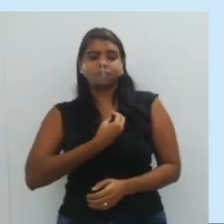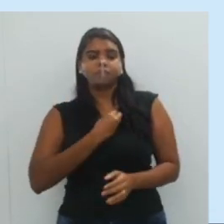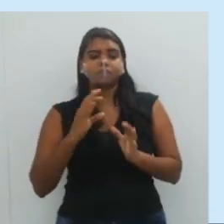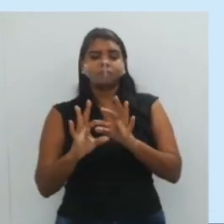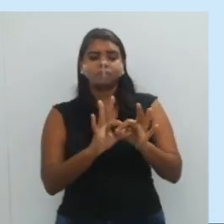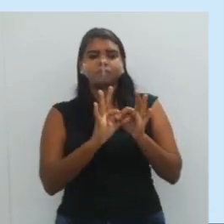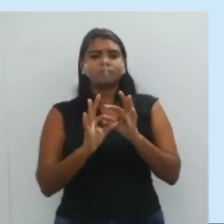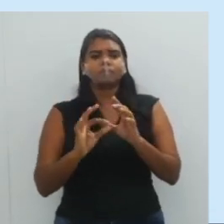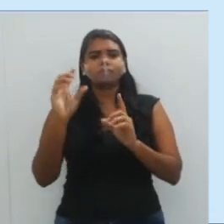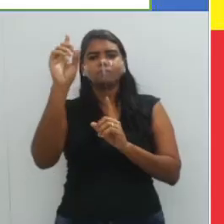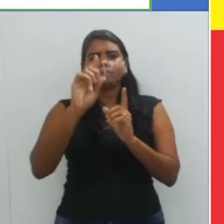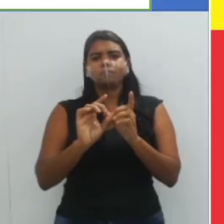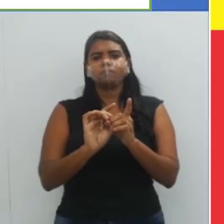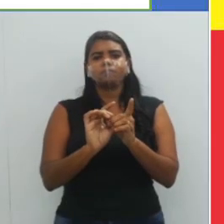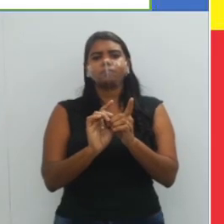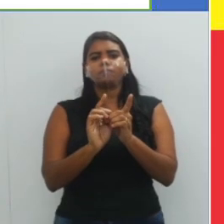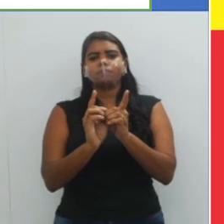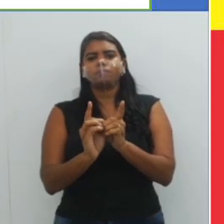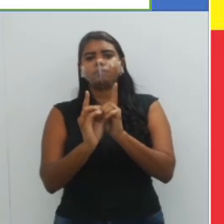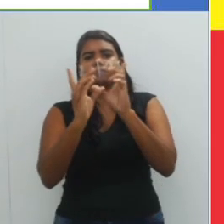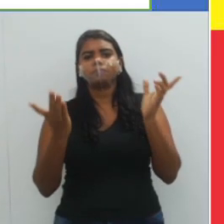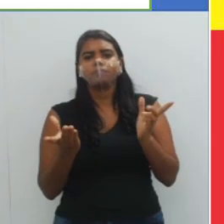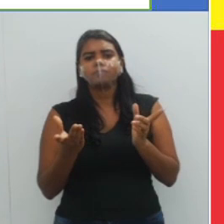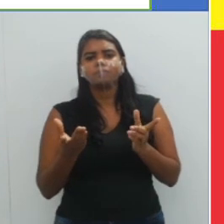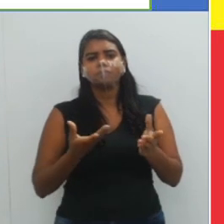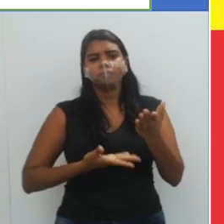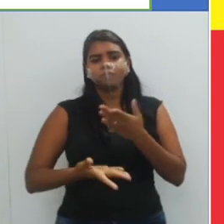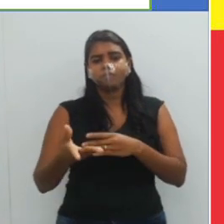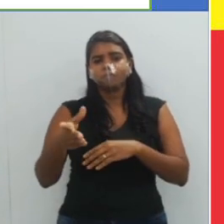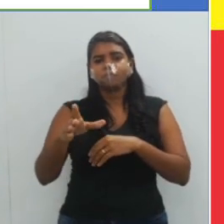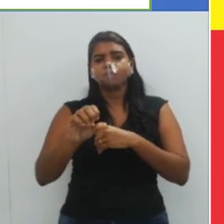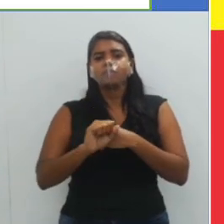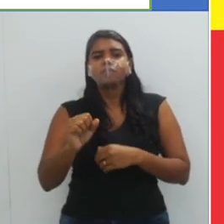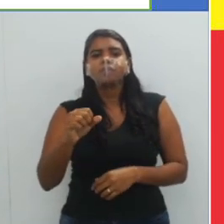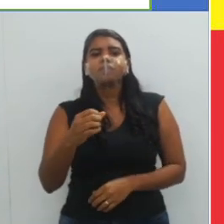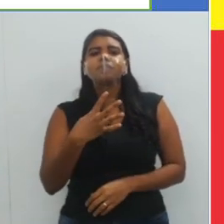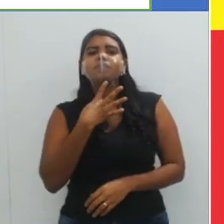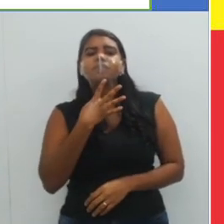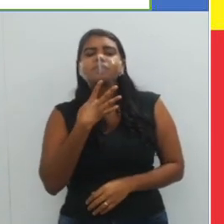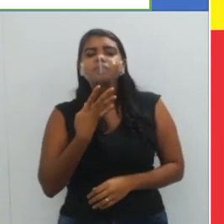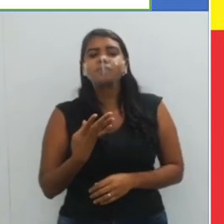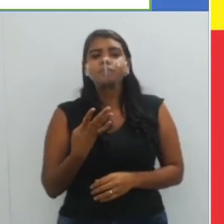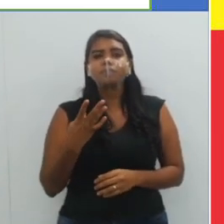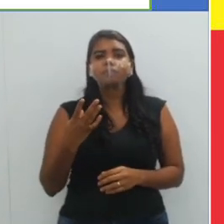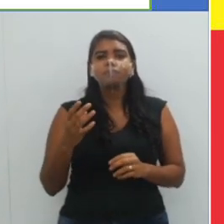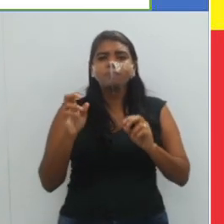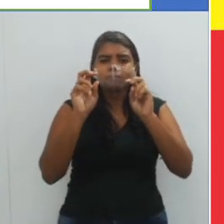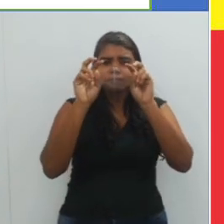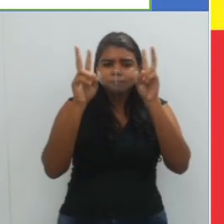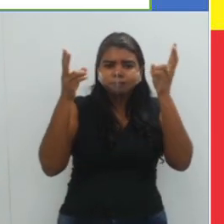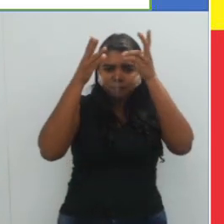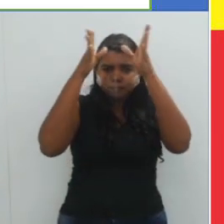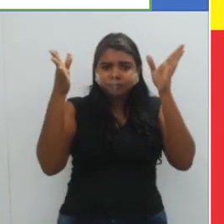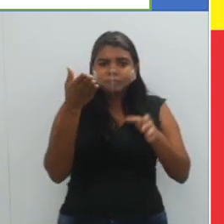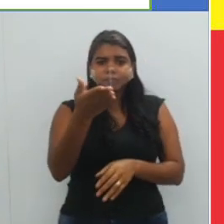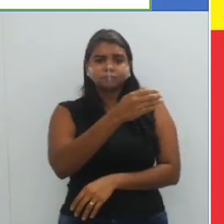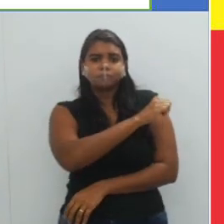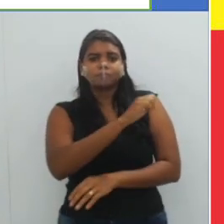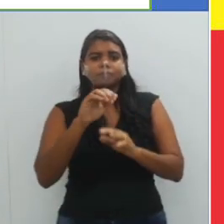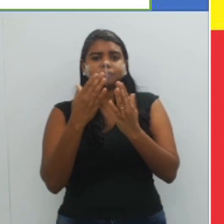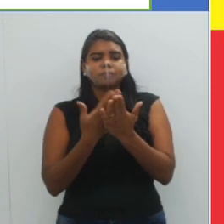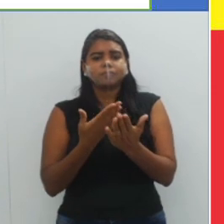em democracia. Este ato de apropriar-se deste conhecimento visa fornecer a você, estudante,